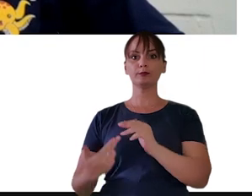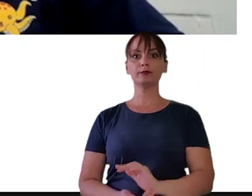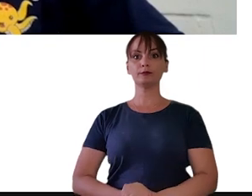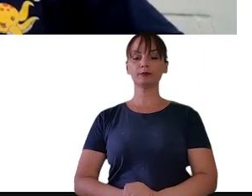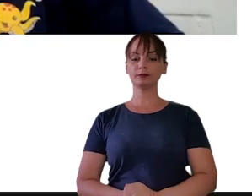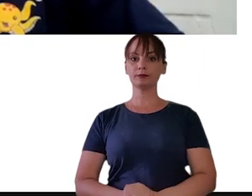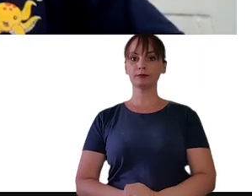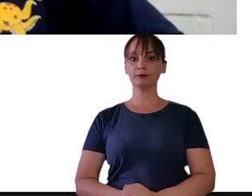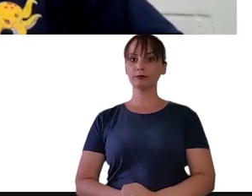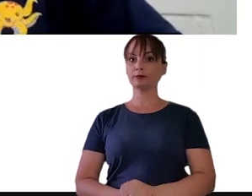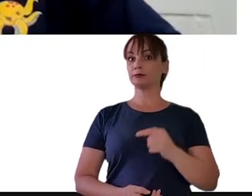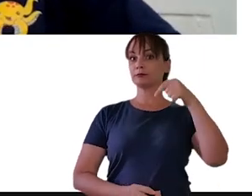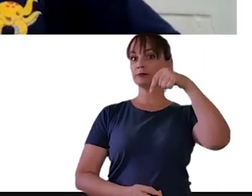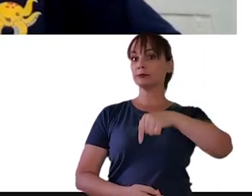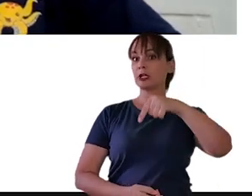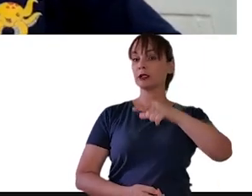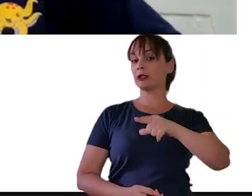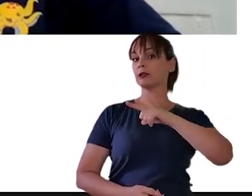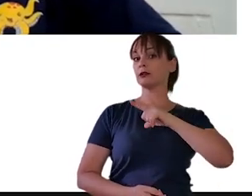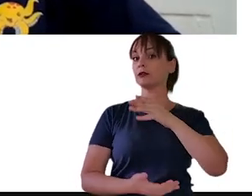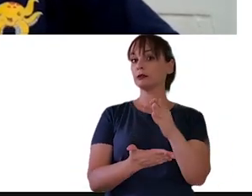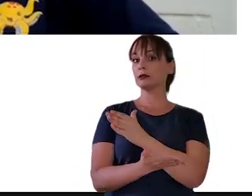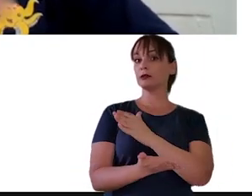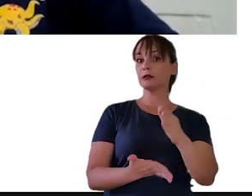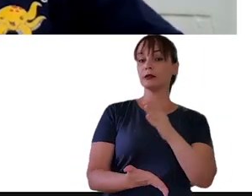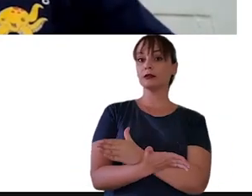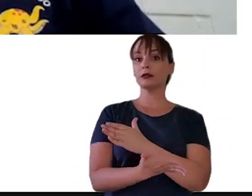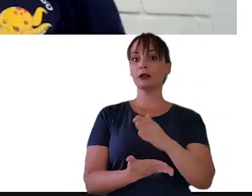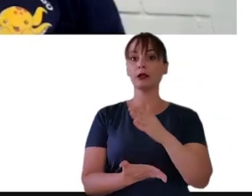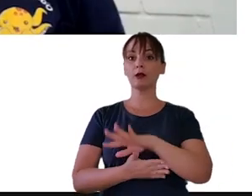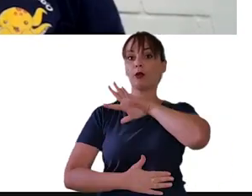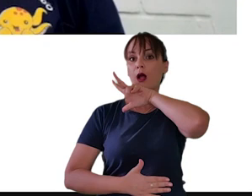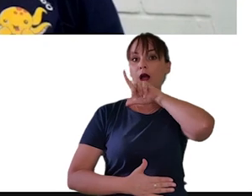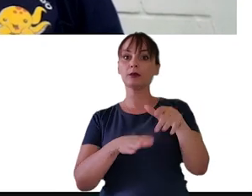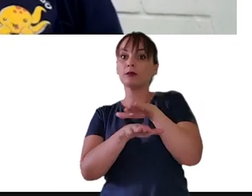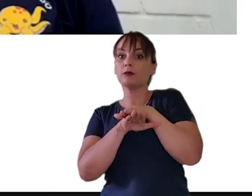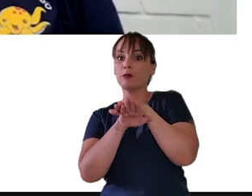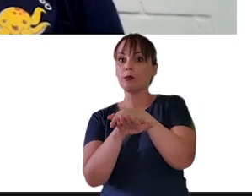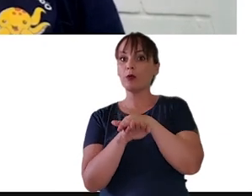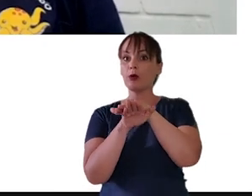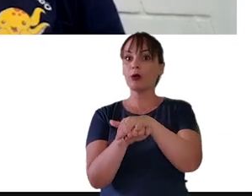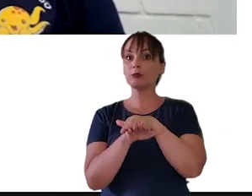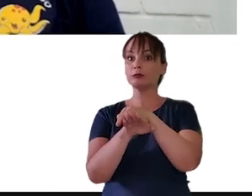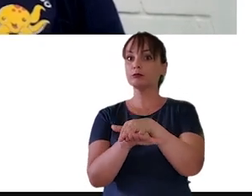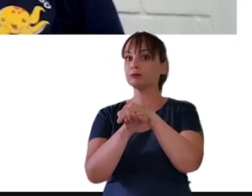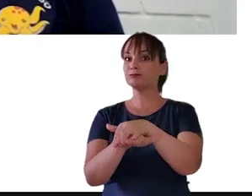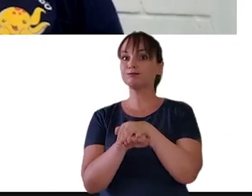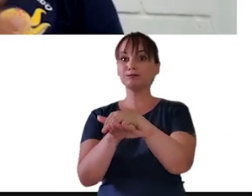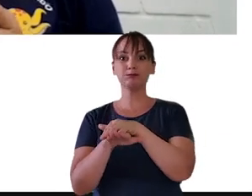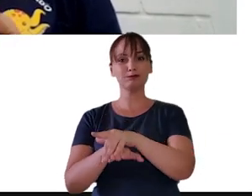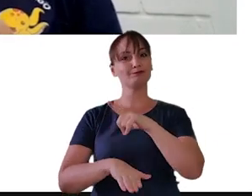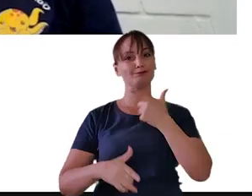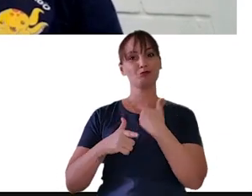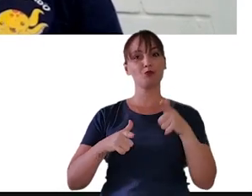Aqui a gente recebe alguns animais, né, para resgate e reabilitação, né? Tartarugas têm um grande problema de